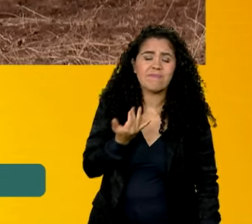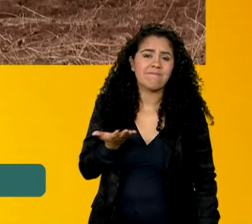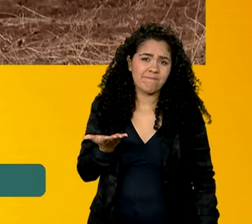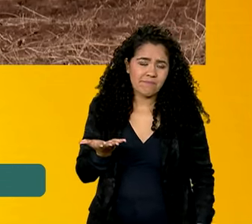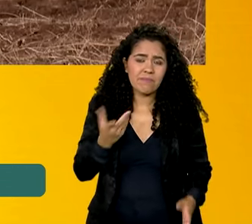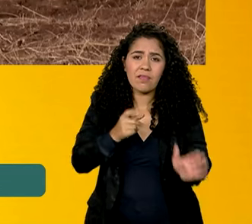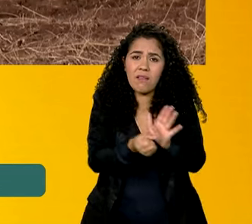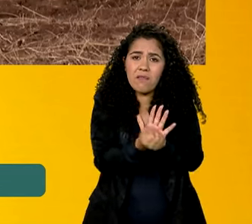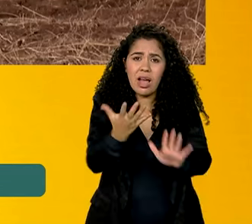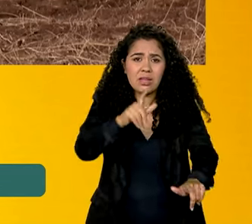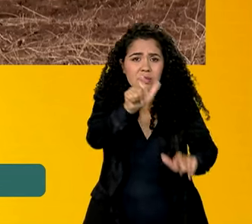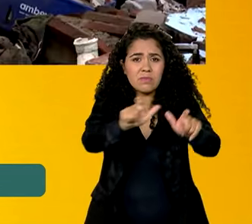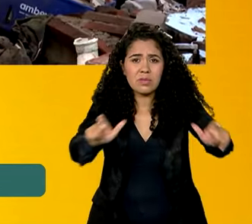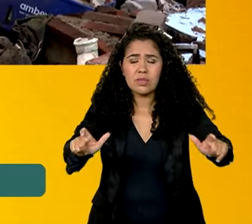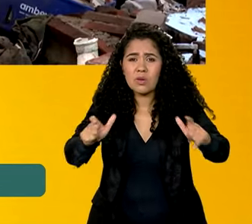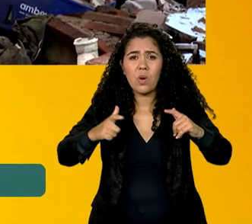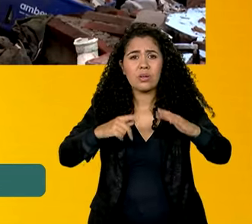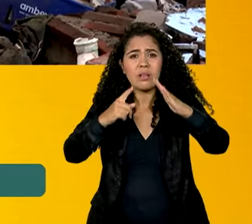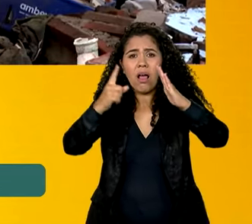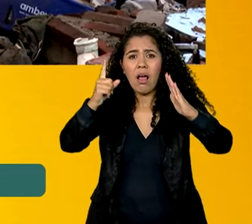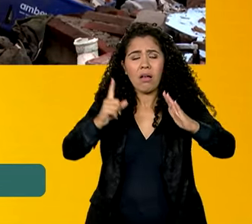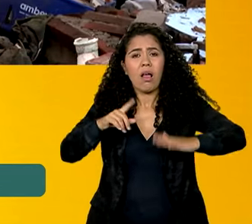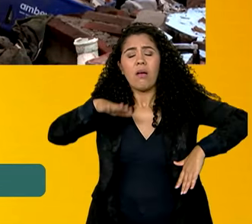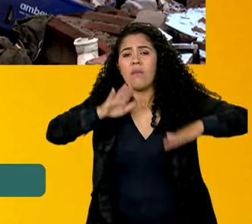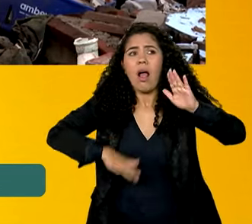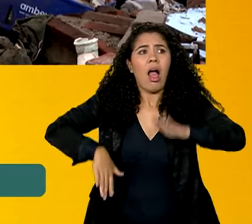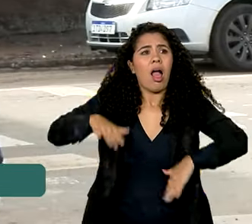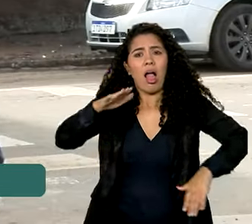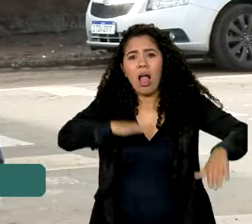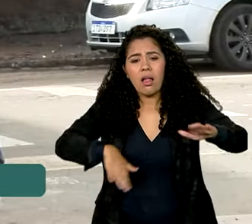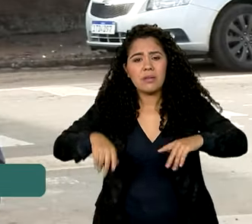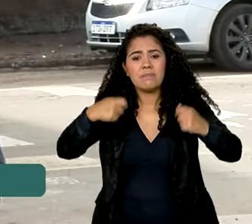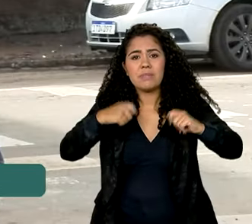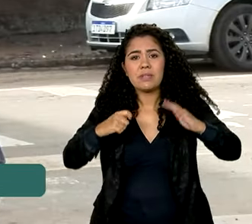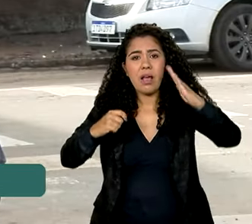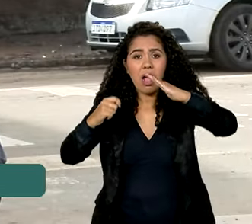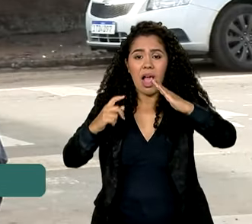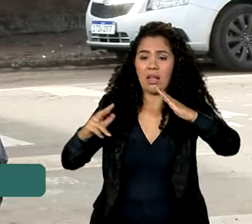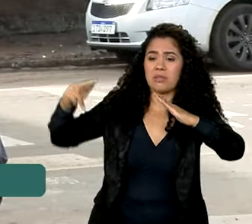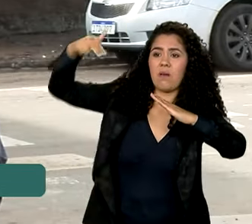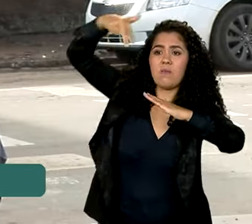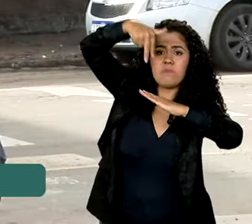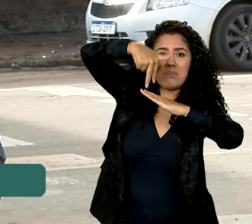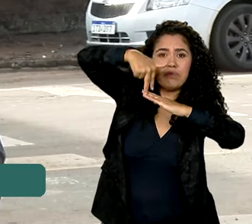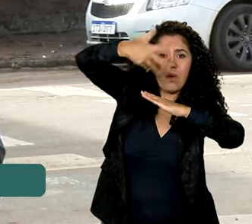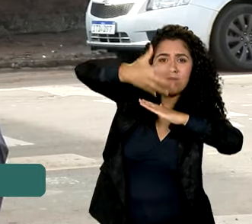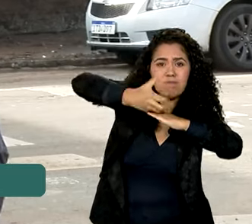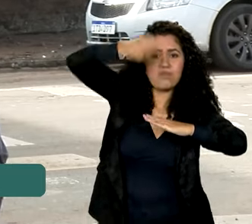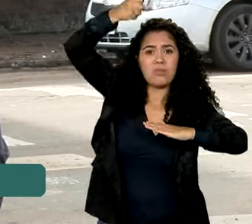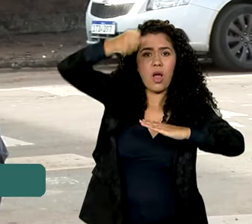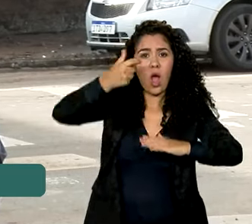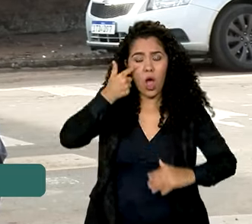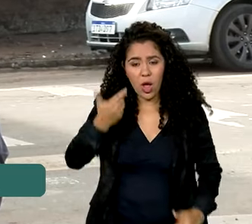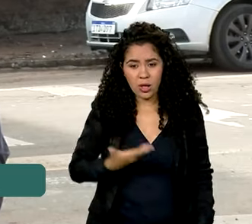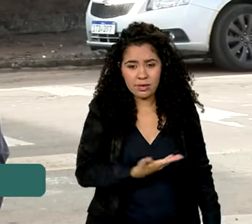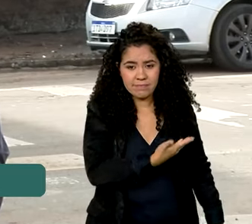muitos moradores ficaram ilhados e foi preciso resgatar pelo telhado. É o caso do seu Sérgio. Vamos